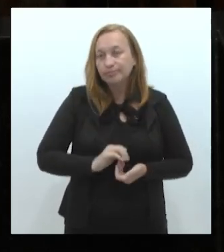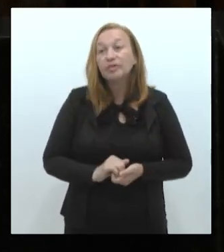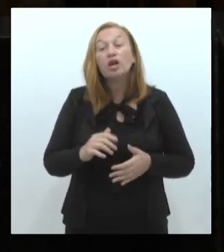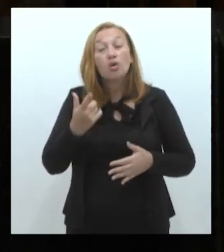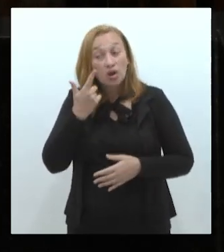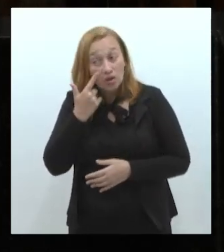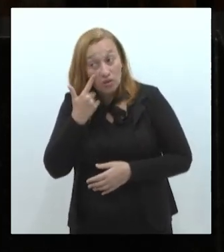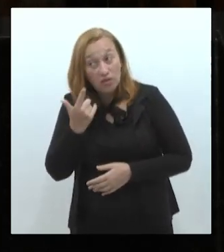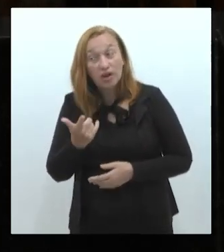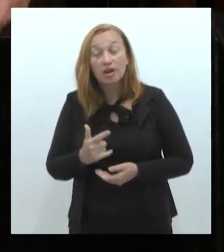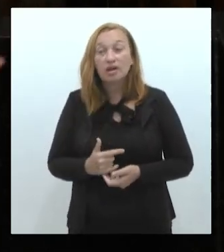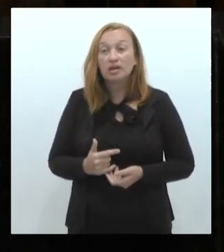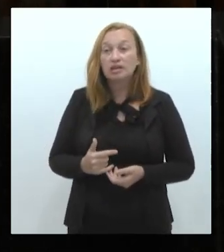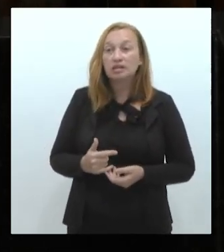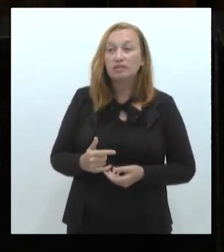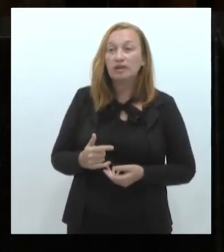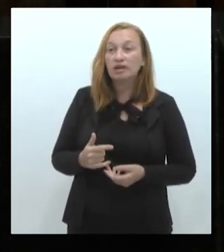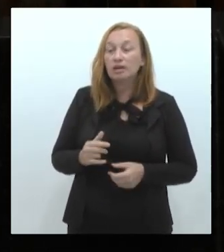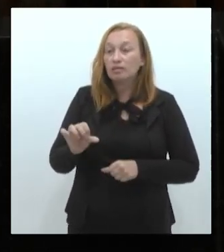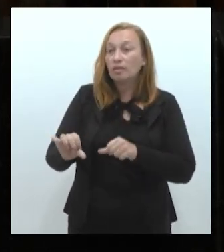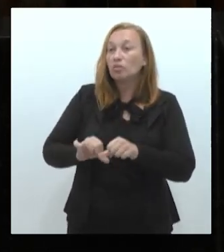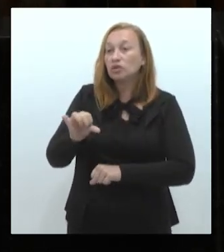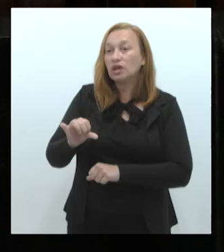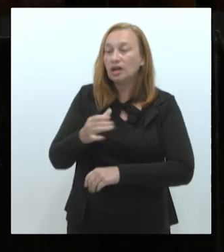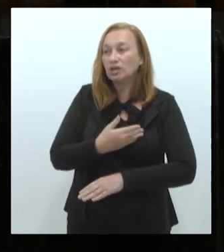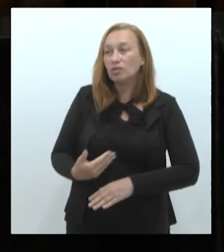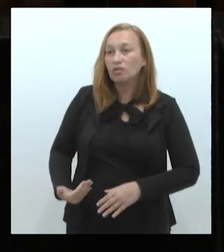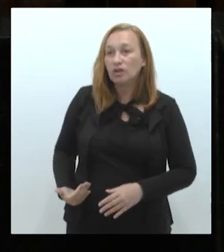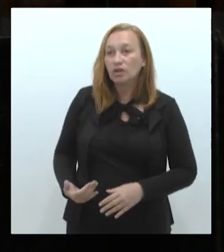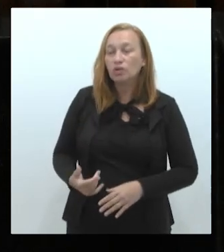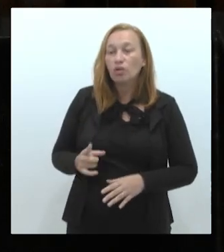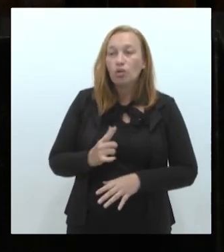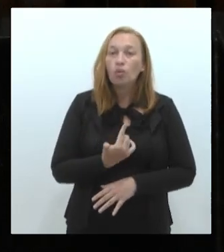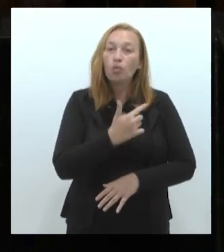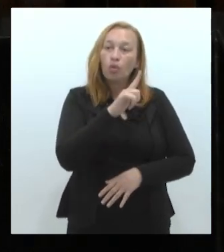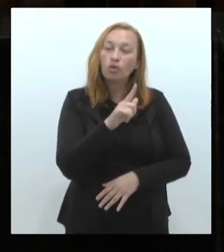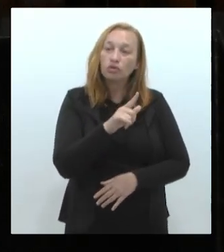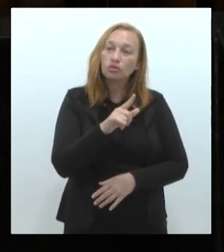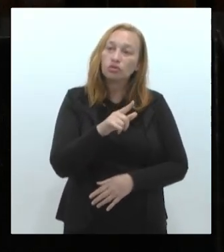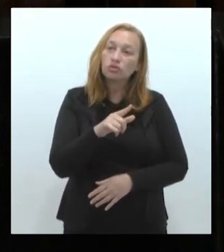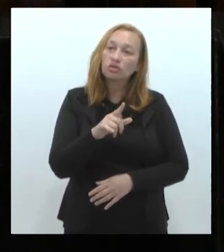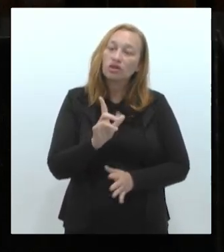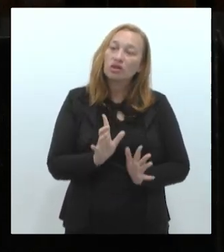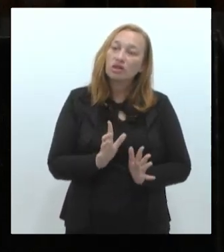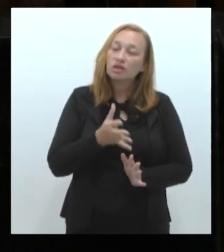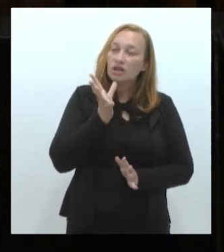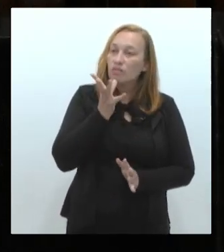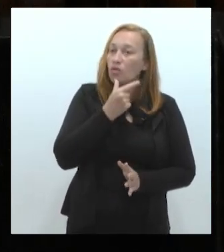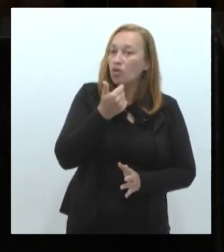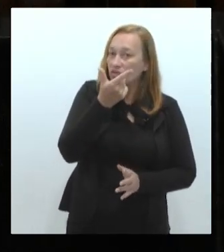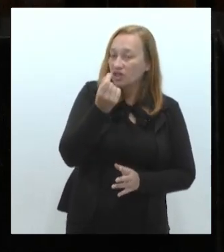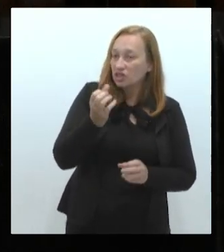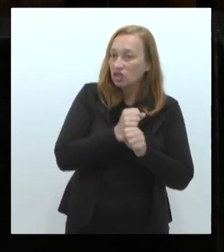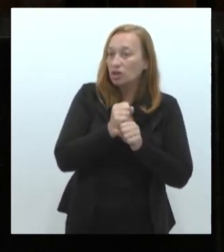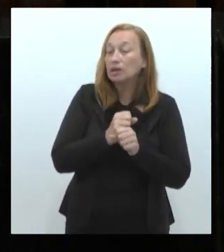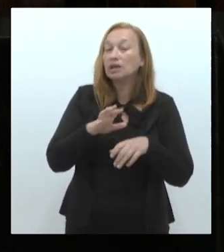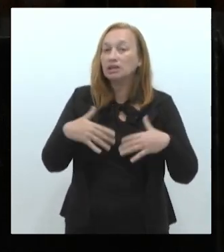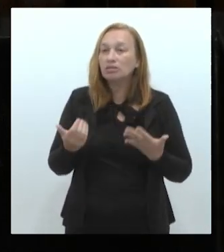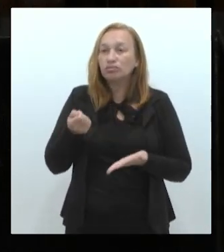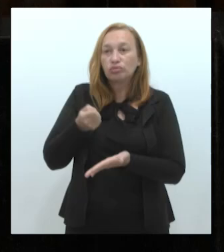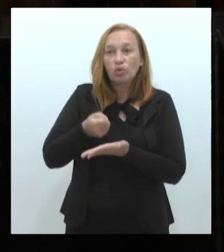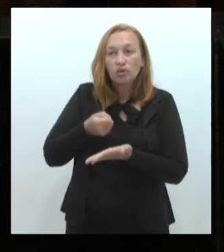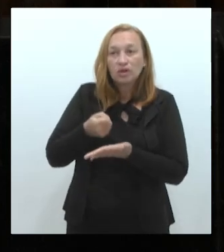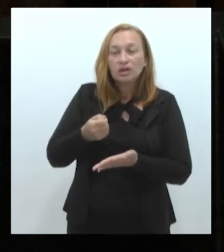ficar para qual governo, porque a Rua do Túnel demorou 20 anos. Para quando vai ser o lixão do Fischer? Então a gente também está cobrando isso, não só na